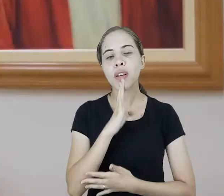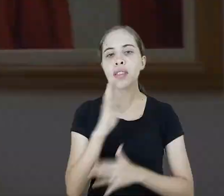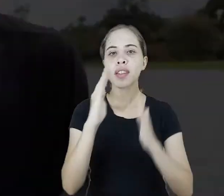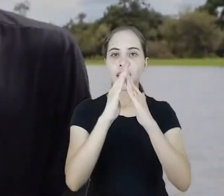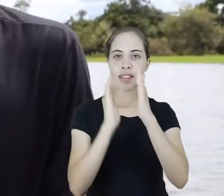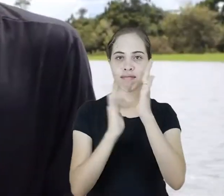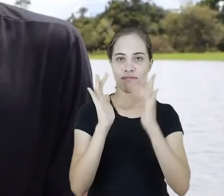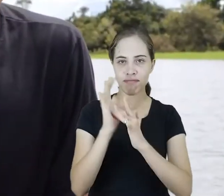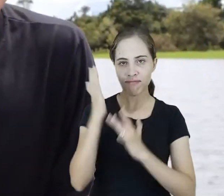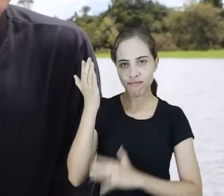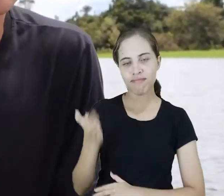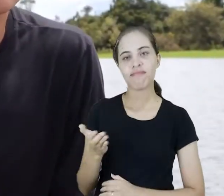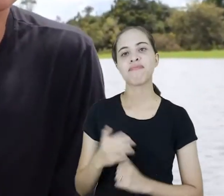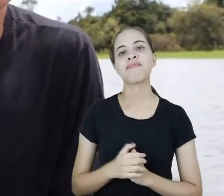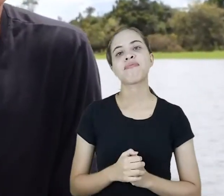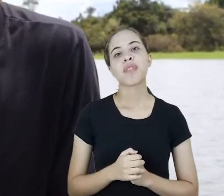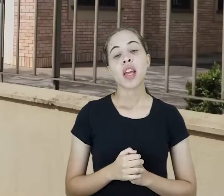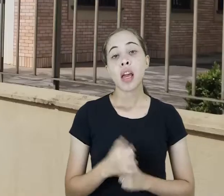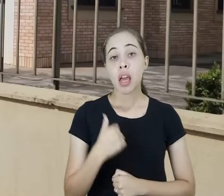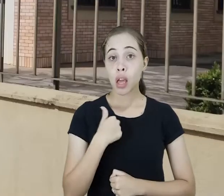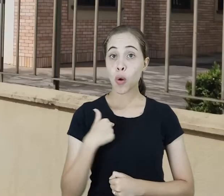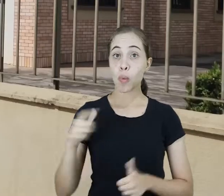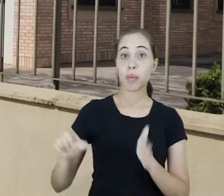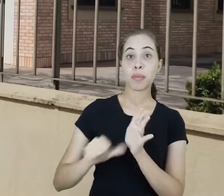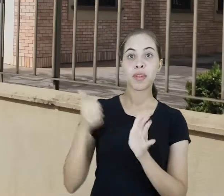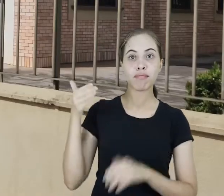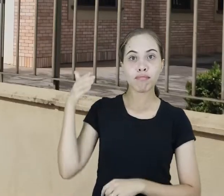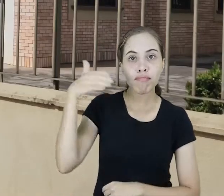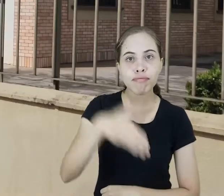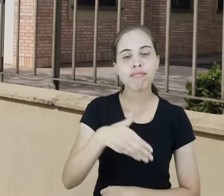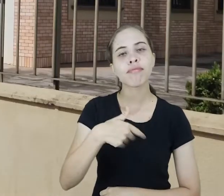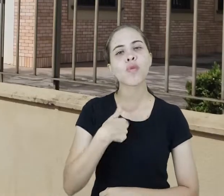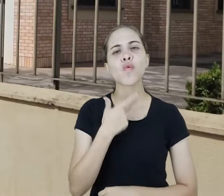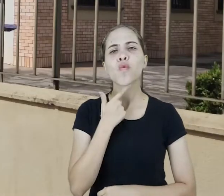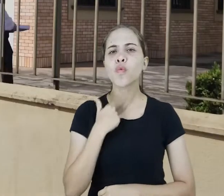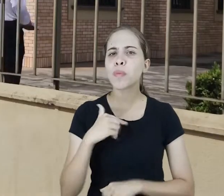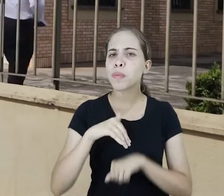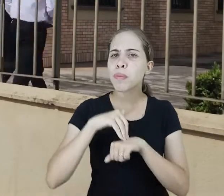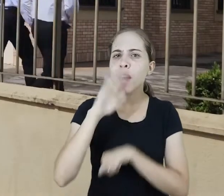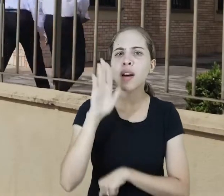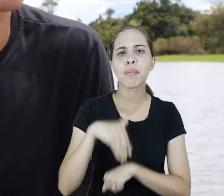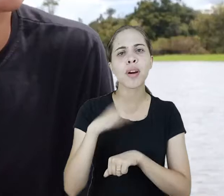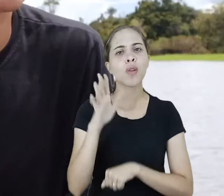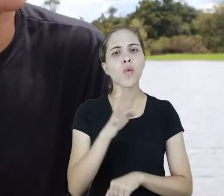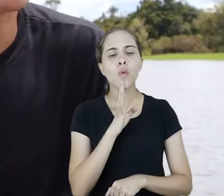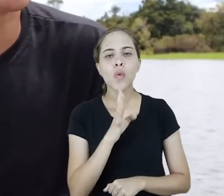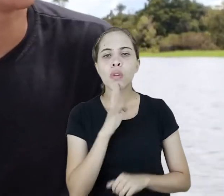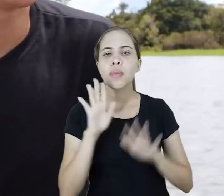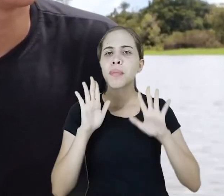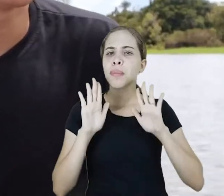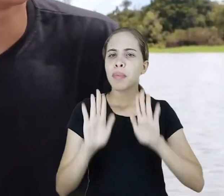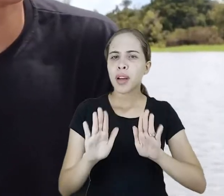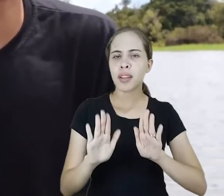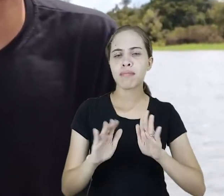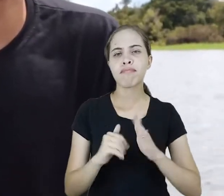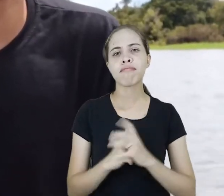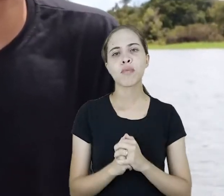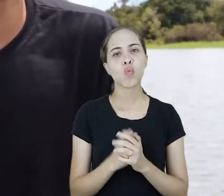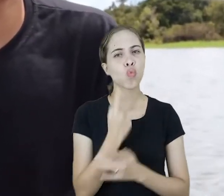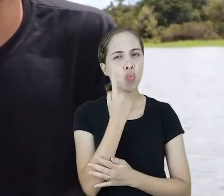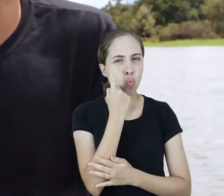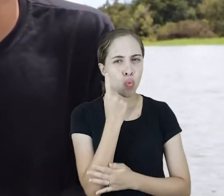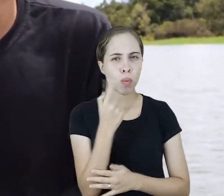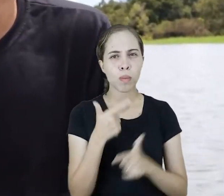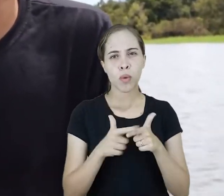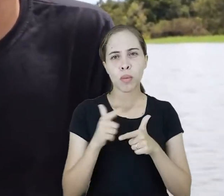Cristo. Da primeira vez que eu fui, eu senti um desejo de conhecer mais. Só que o único problema